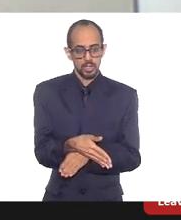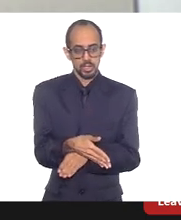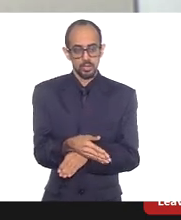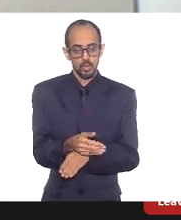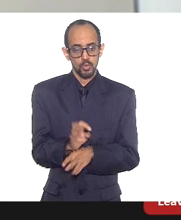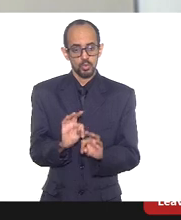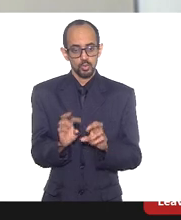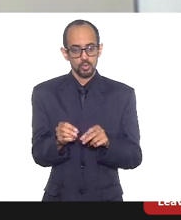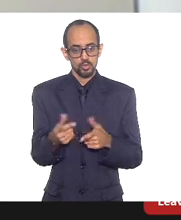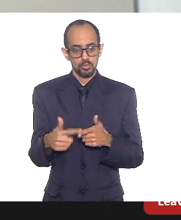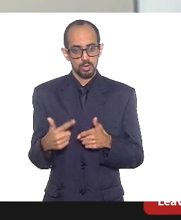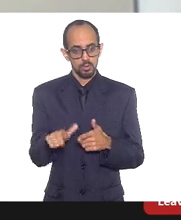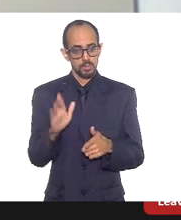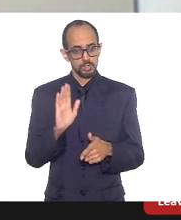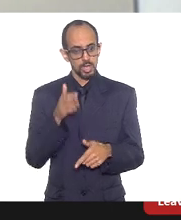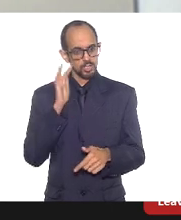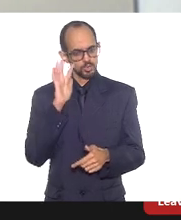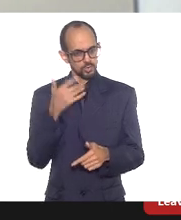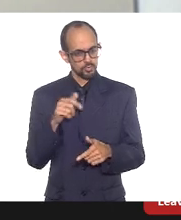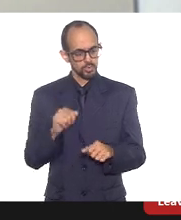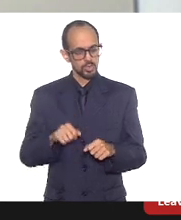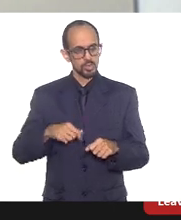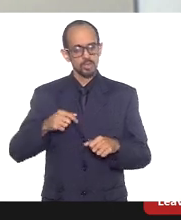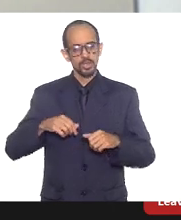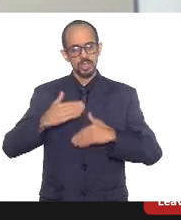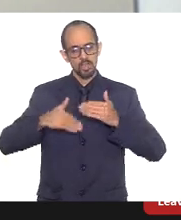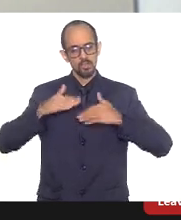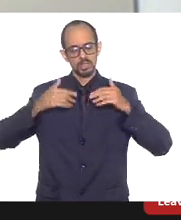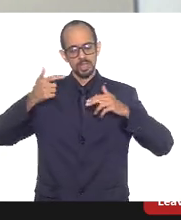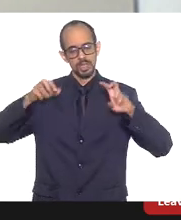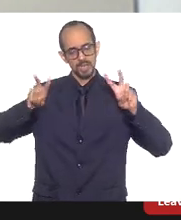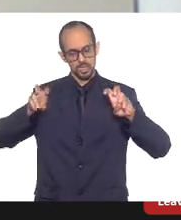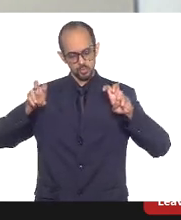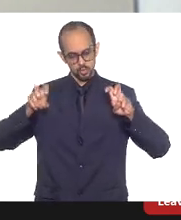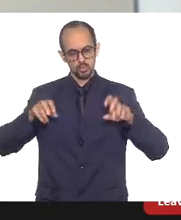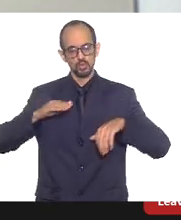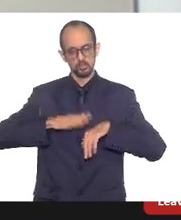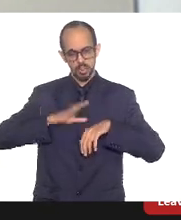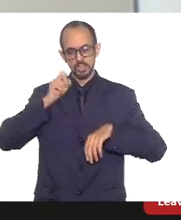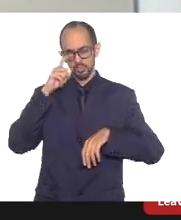né, que possam ter mais dificuldades de serem desenlaçadas.